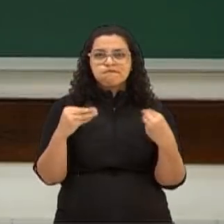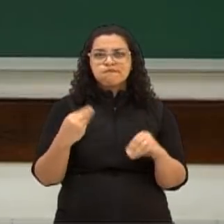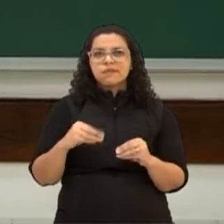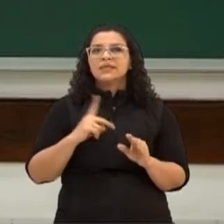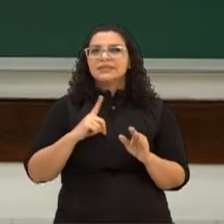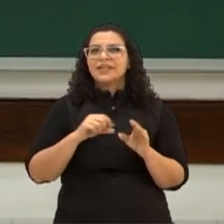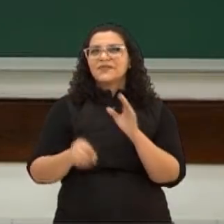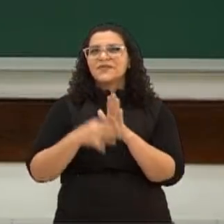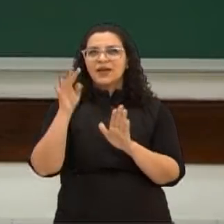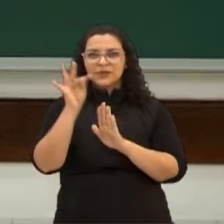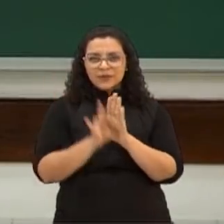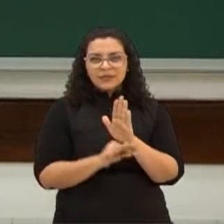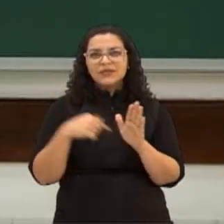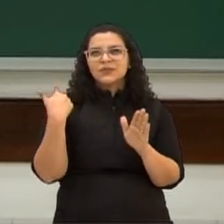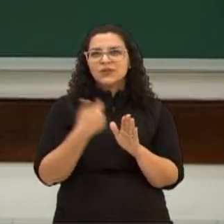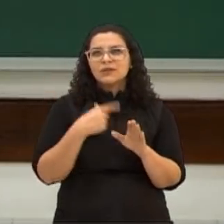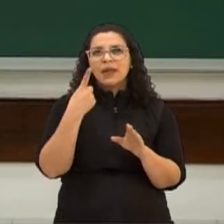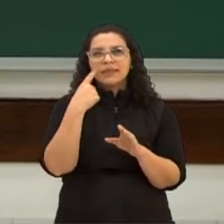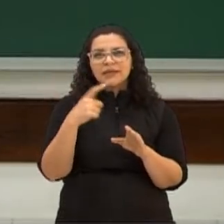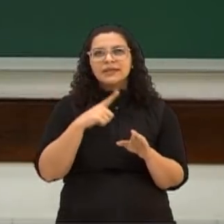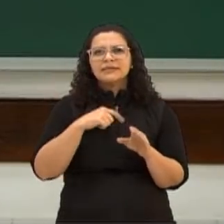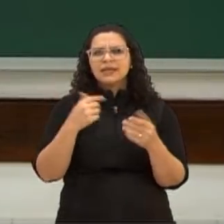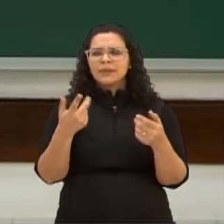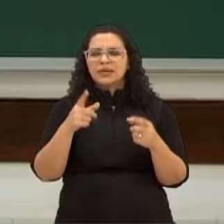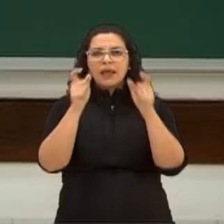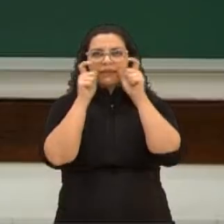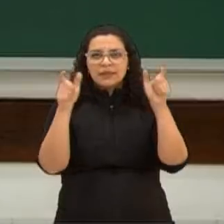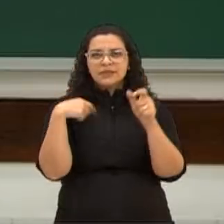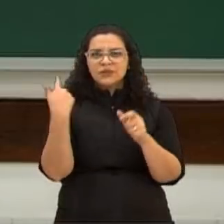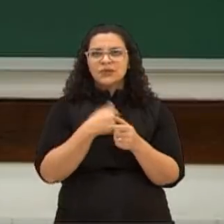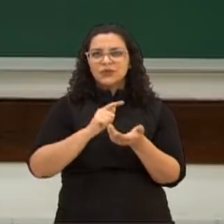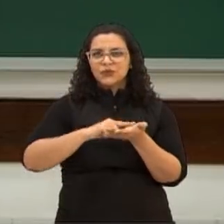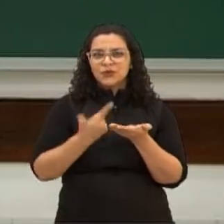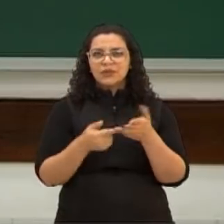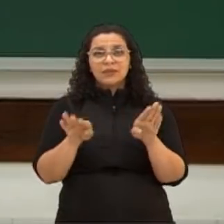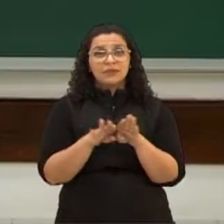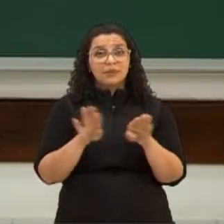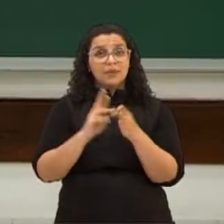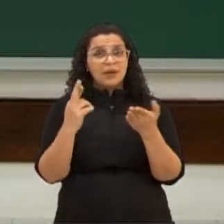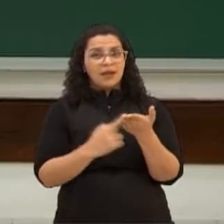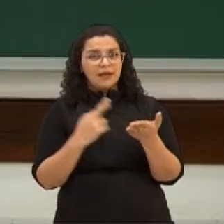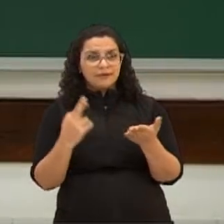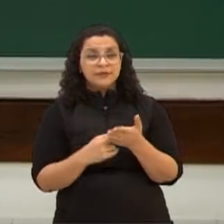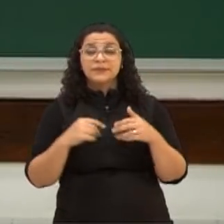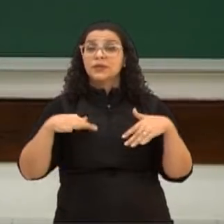né, aquela parte que é mais interessante, mais chamativa para o jornal ou para a